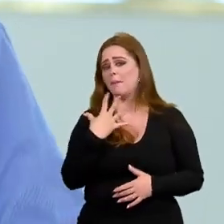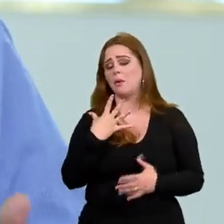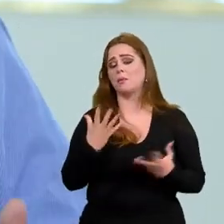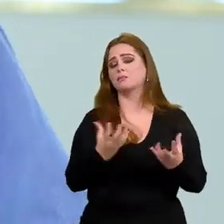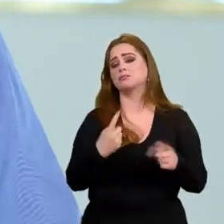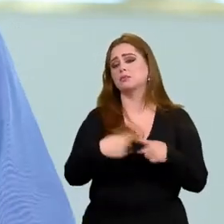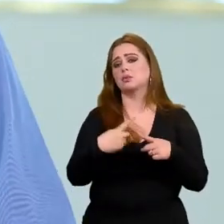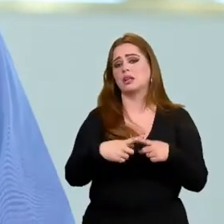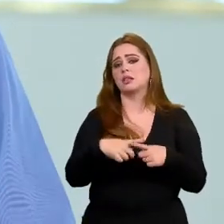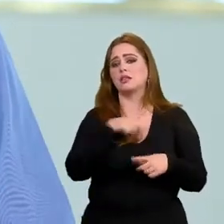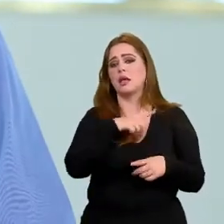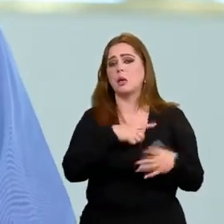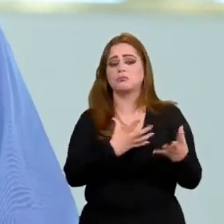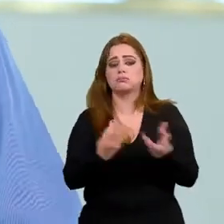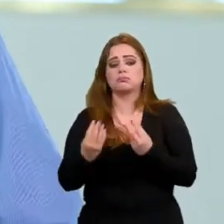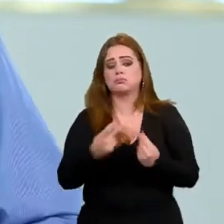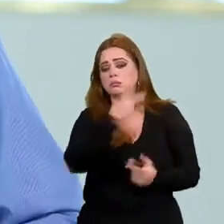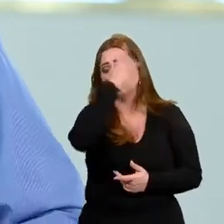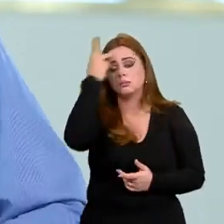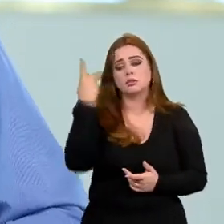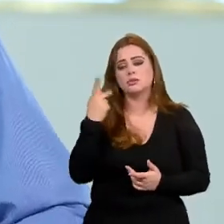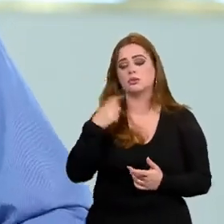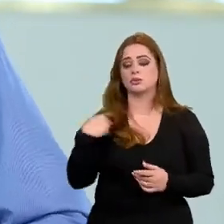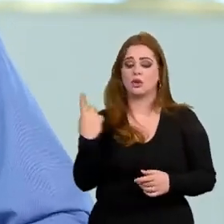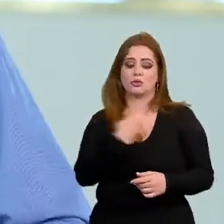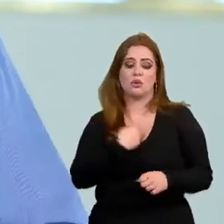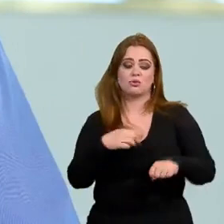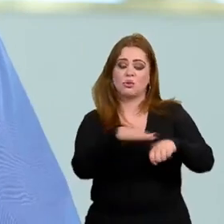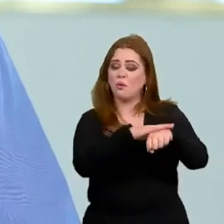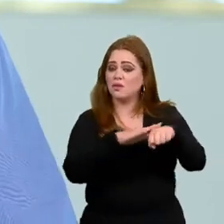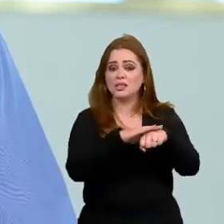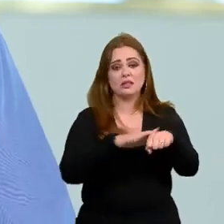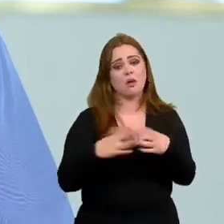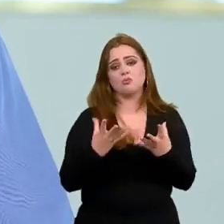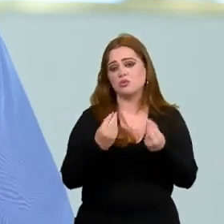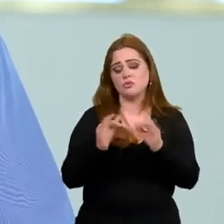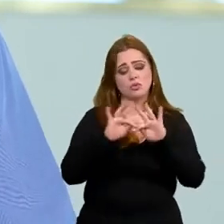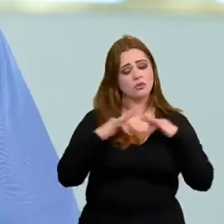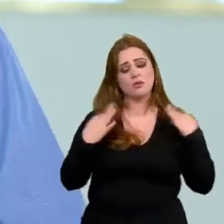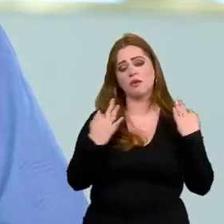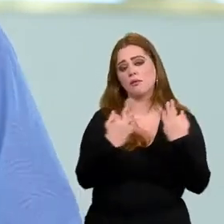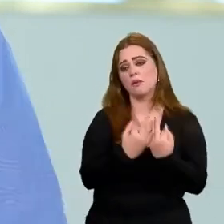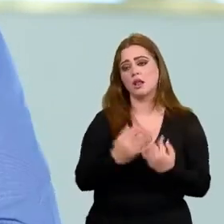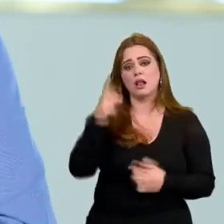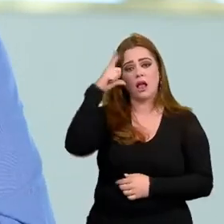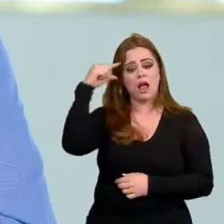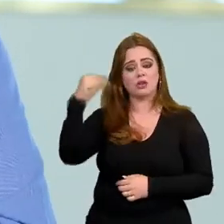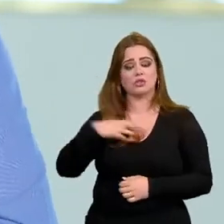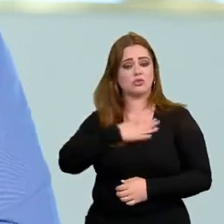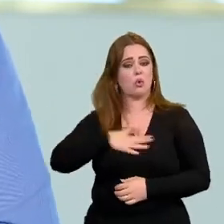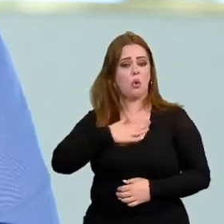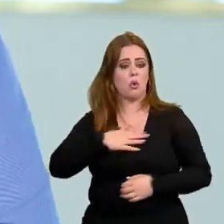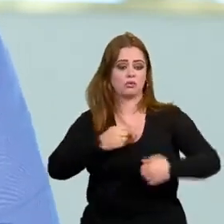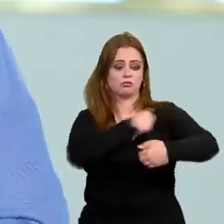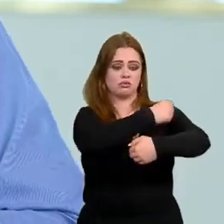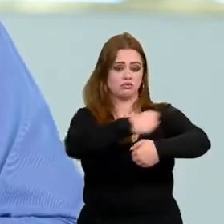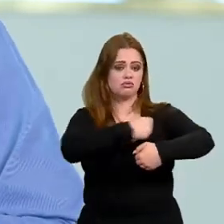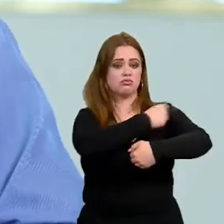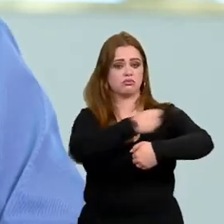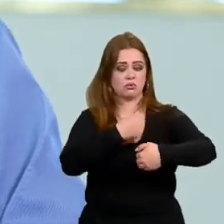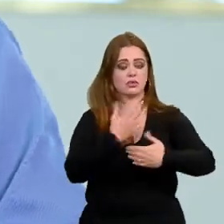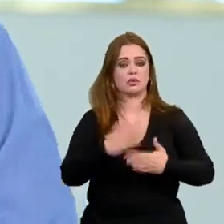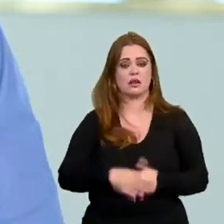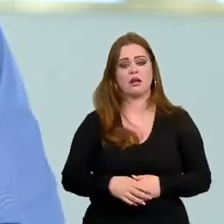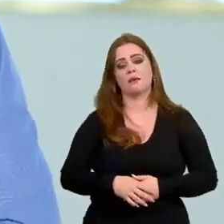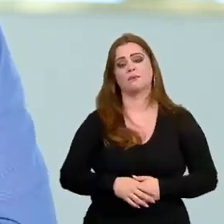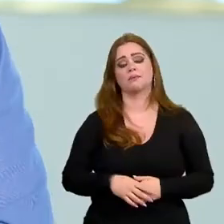muita gente, eu converso com muita gente, a Janja adora ir para a cozinha ajudar a fazer as coisas. E as coisas vão bem. Eu fico